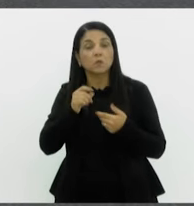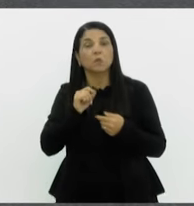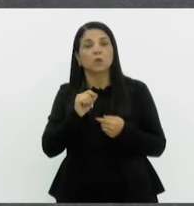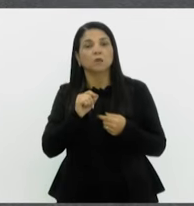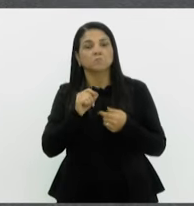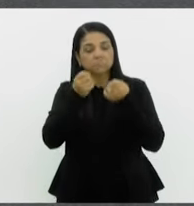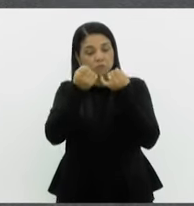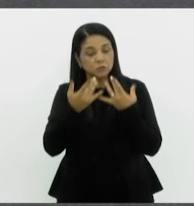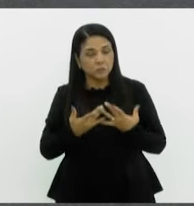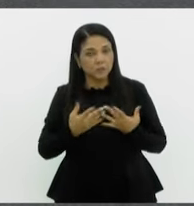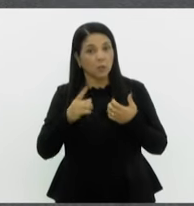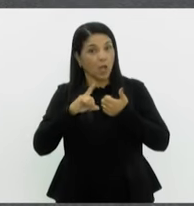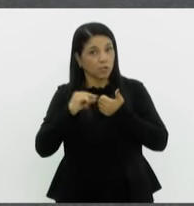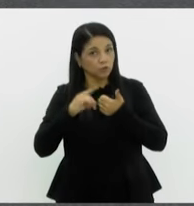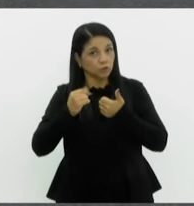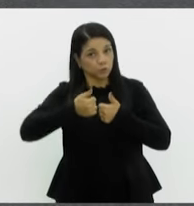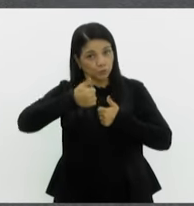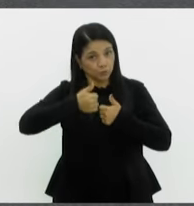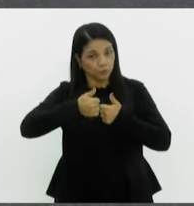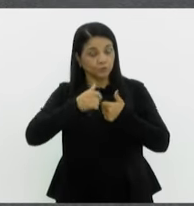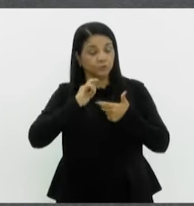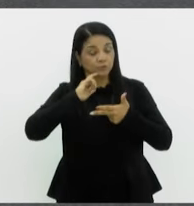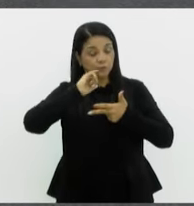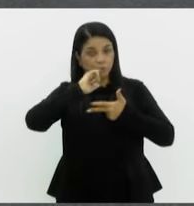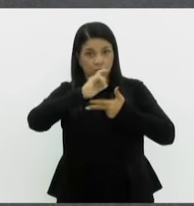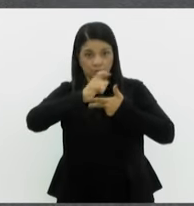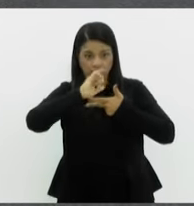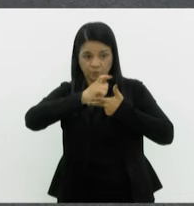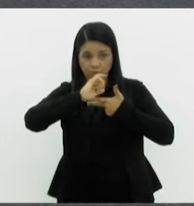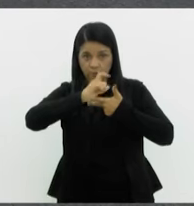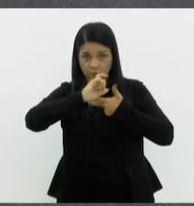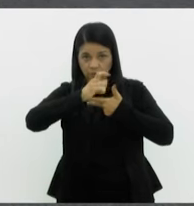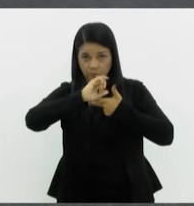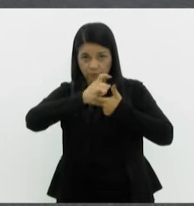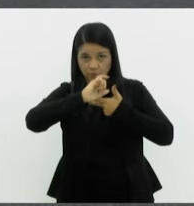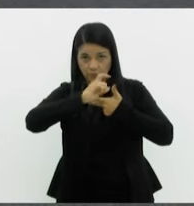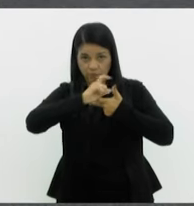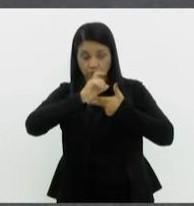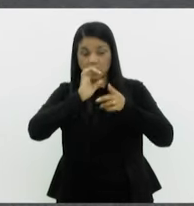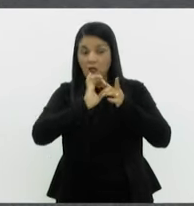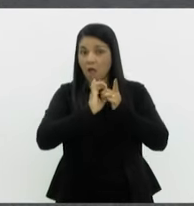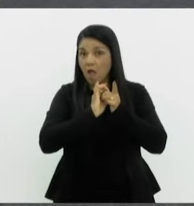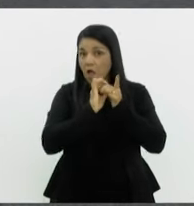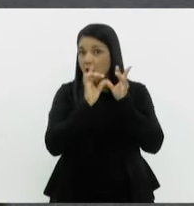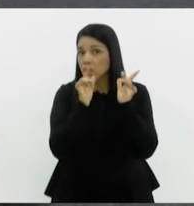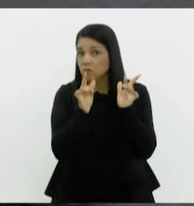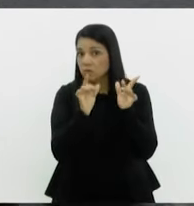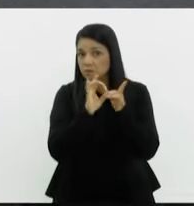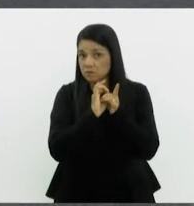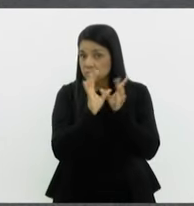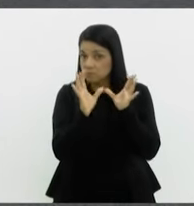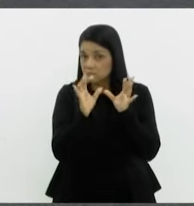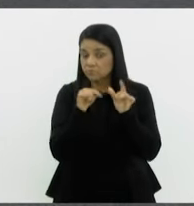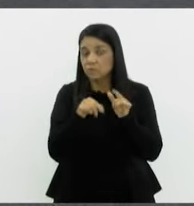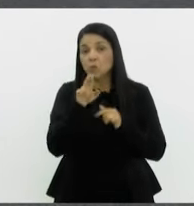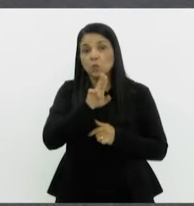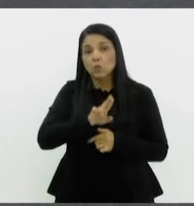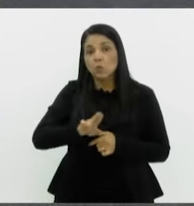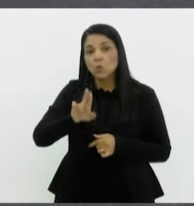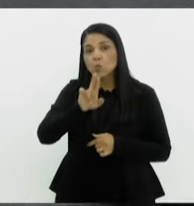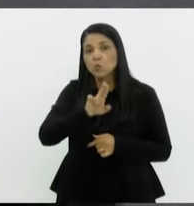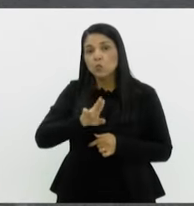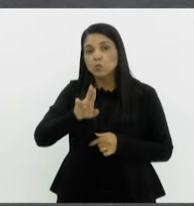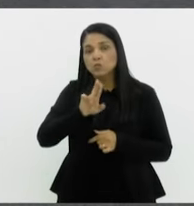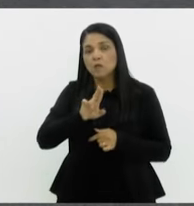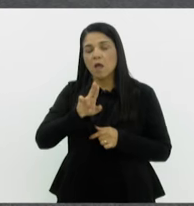seguinte: o Poder Executivo fica autorizado a utilizar a marca